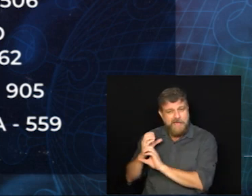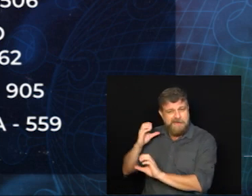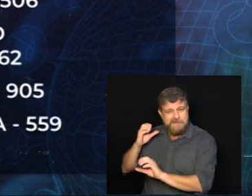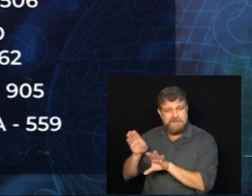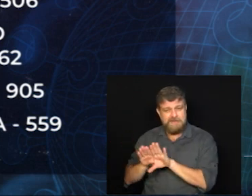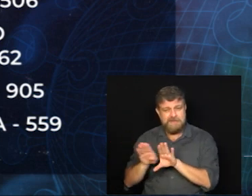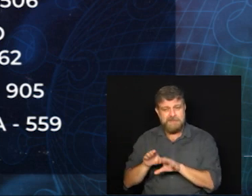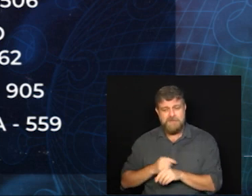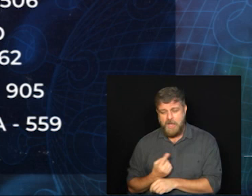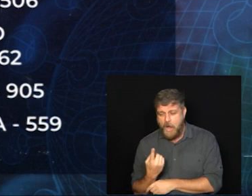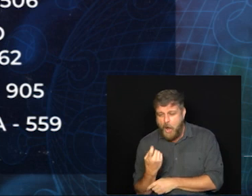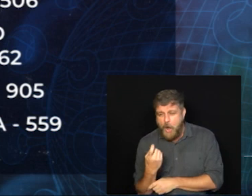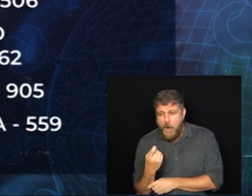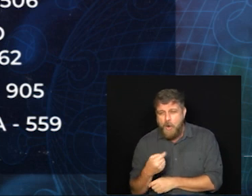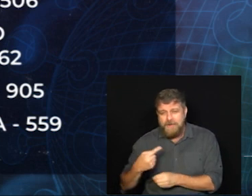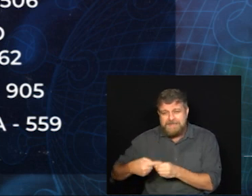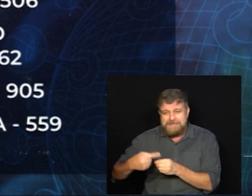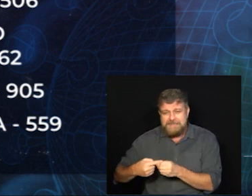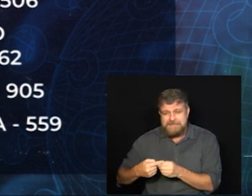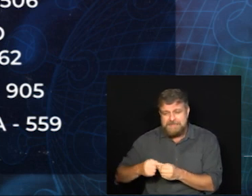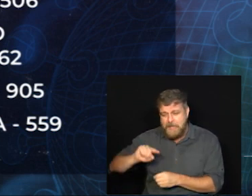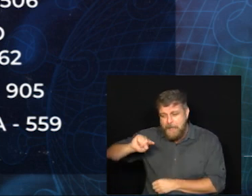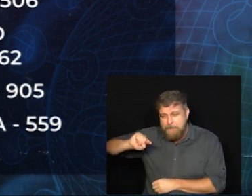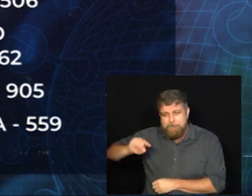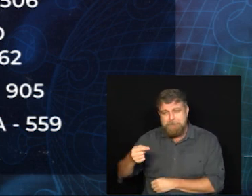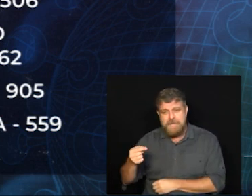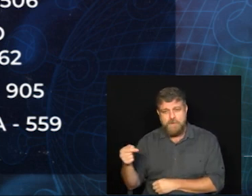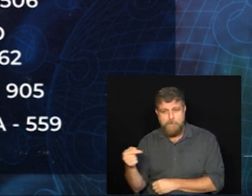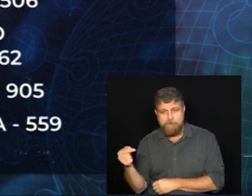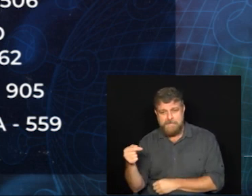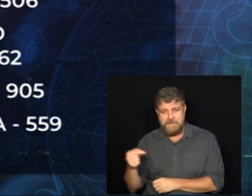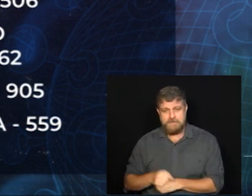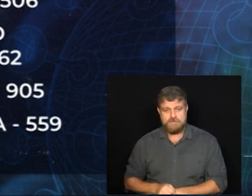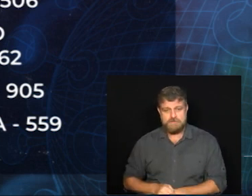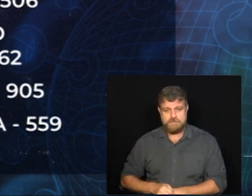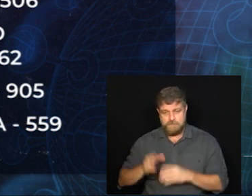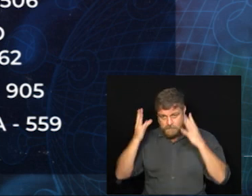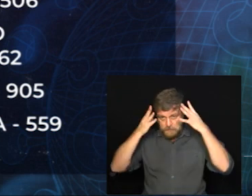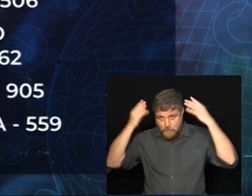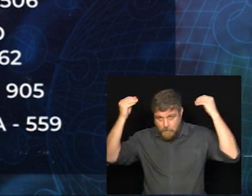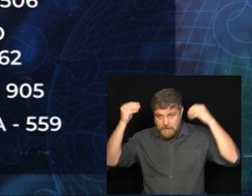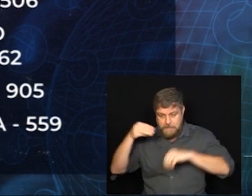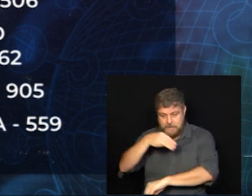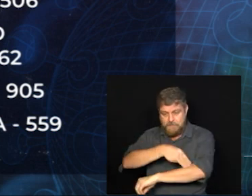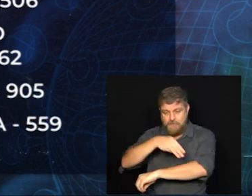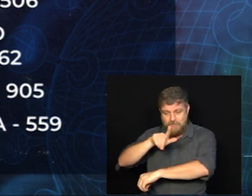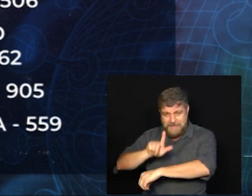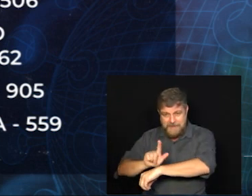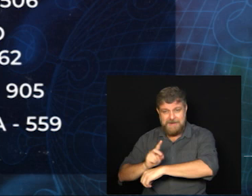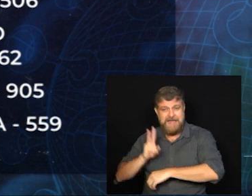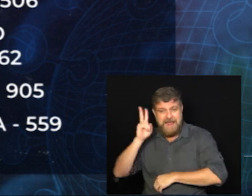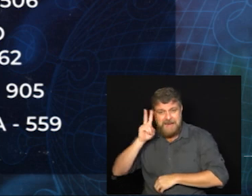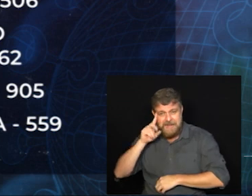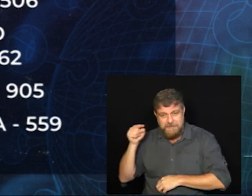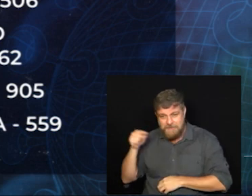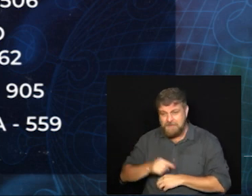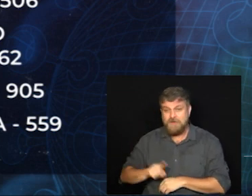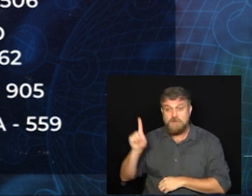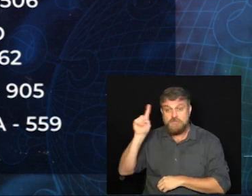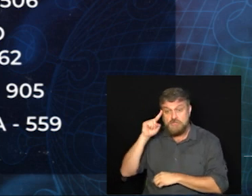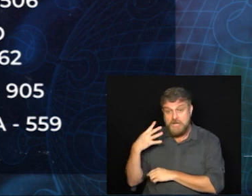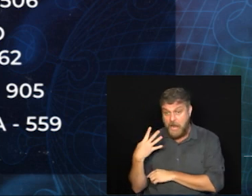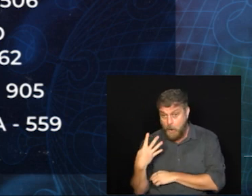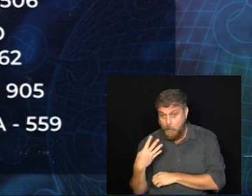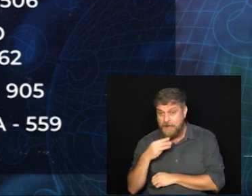e as únicas cidades com menos de 1.000 casos, Olambra e Morungaba. Lembrando que a atualização de Olambra é do dia 4 de